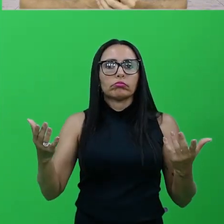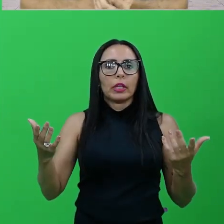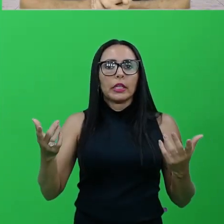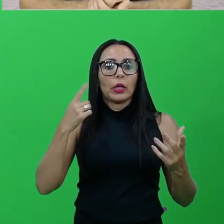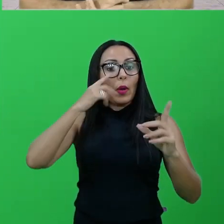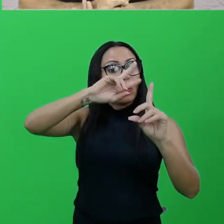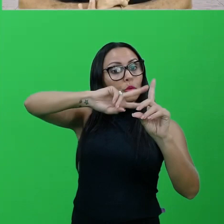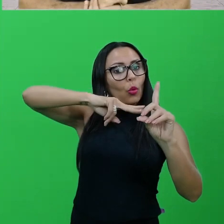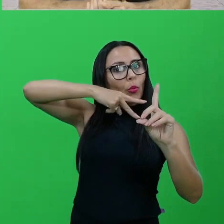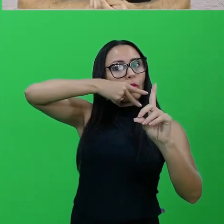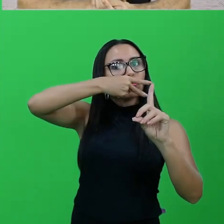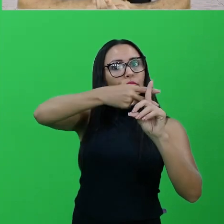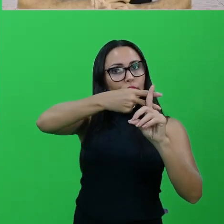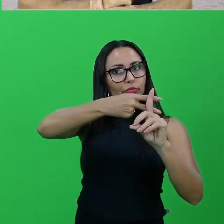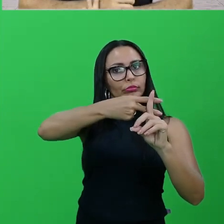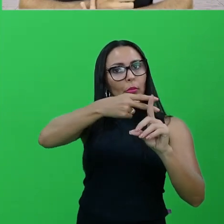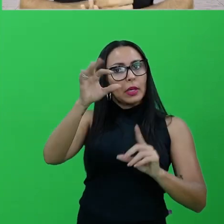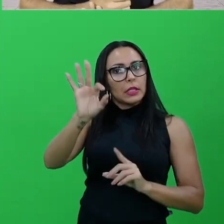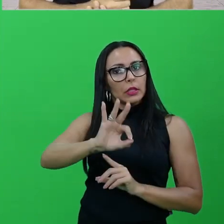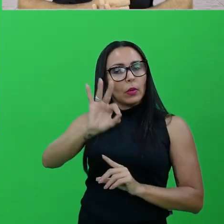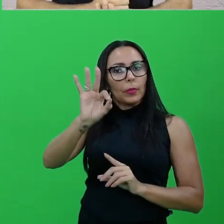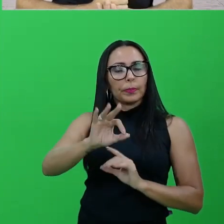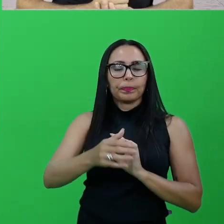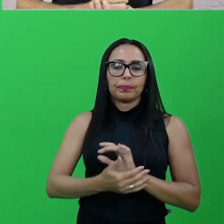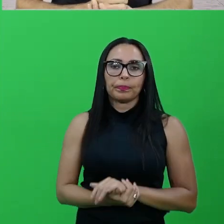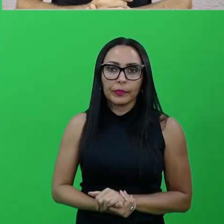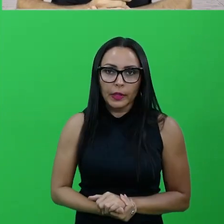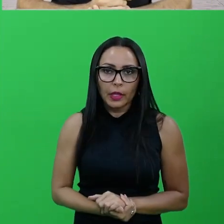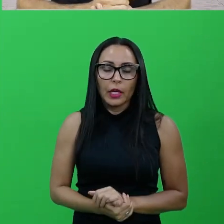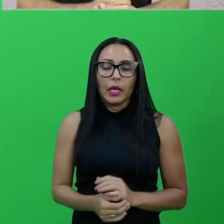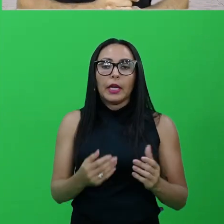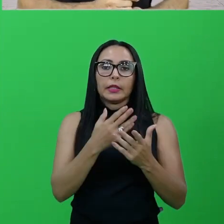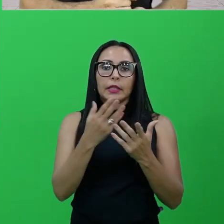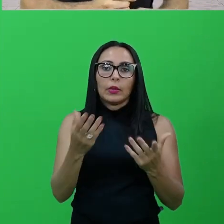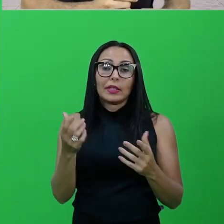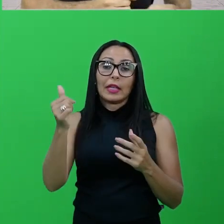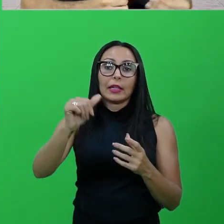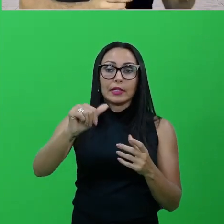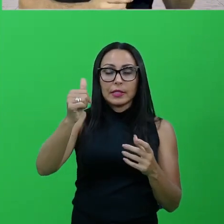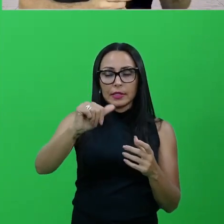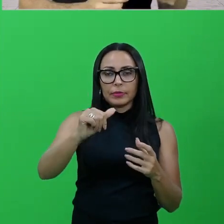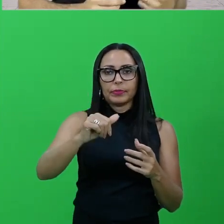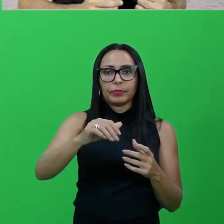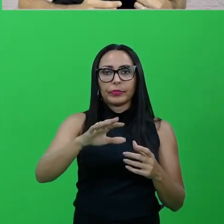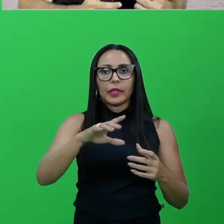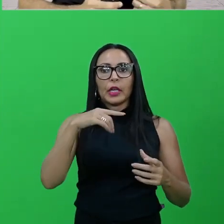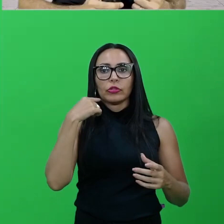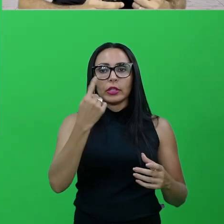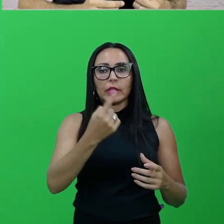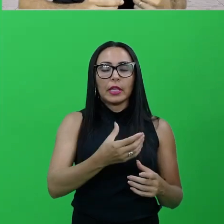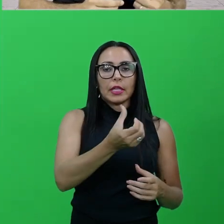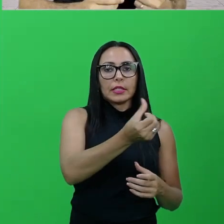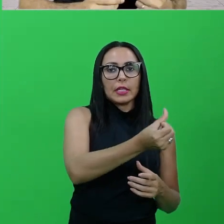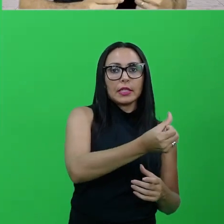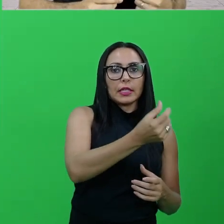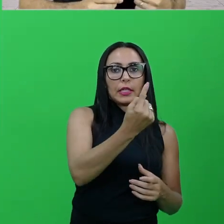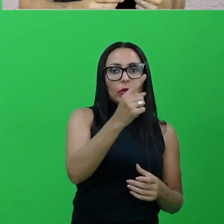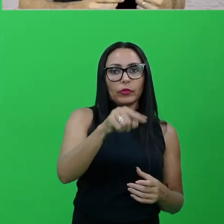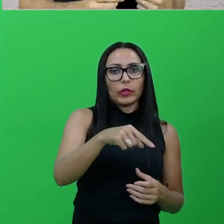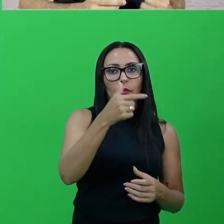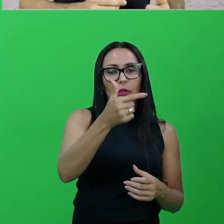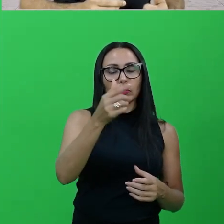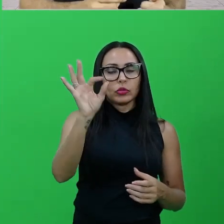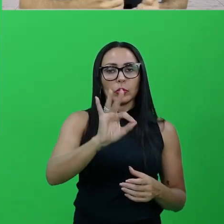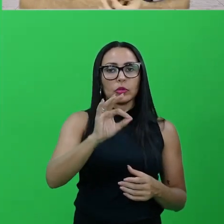outro. Ainda com relação a números, né, resultantes dessa análise, a gente tem que 61,2% das